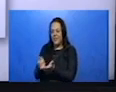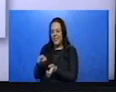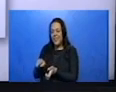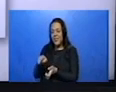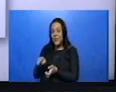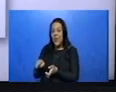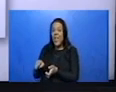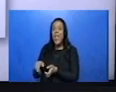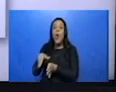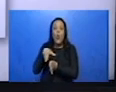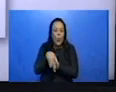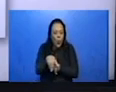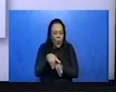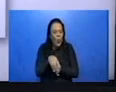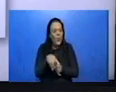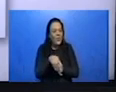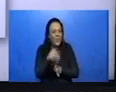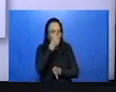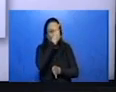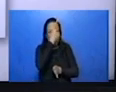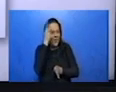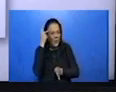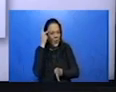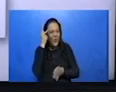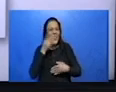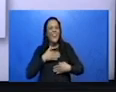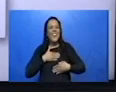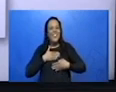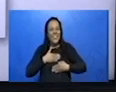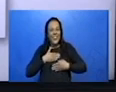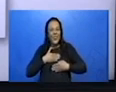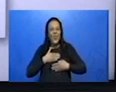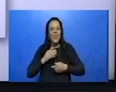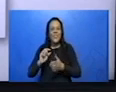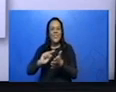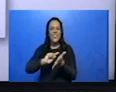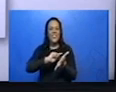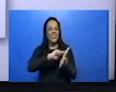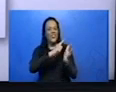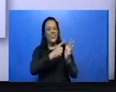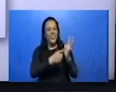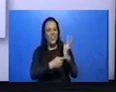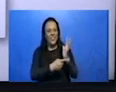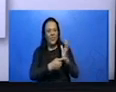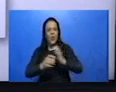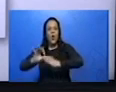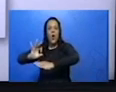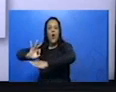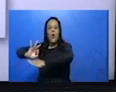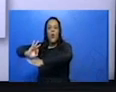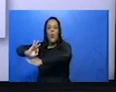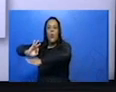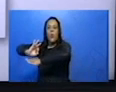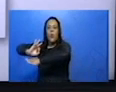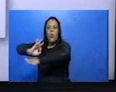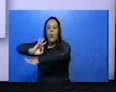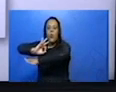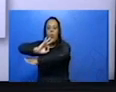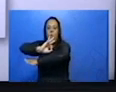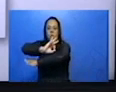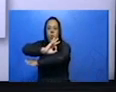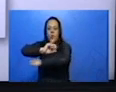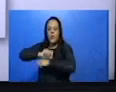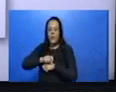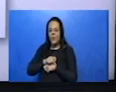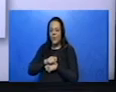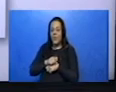todas as pessoas que gostam de ficção científica e aventuras. Observa, até ali, os 3 primeiros parágrafos, ele descreveu